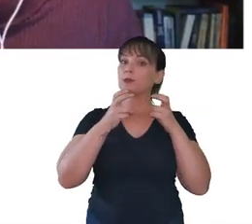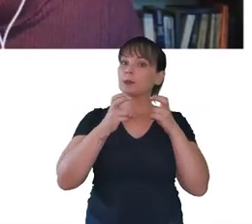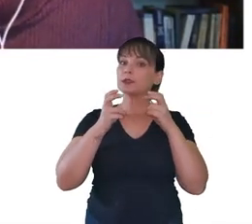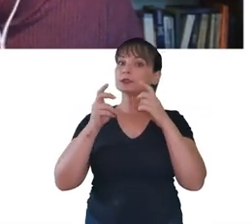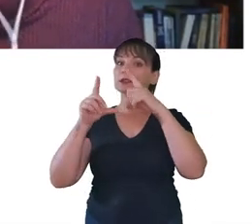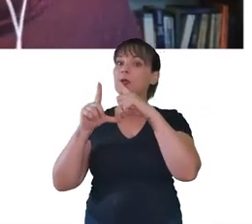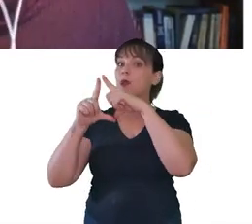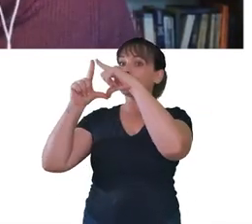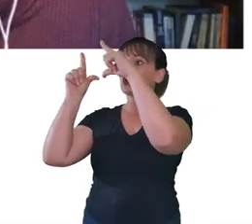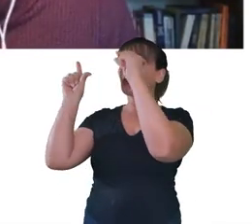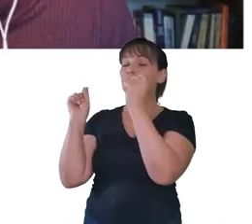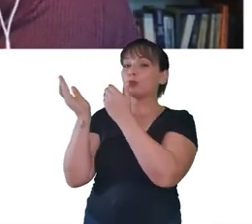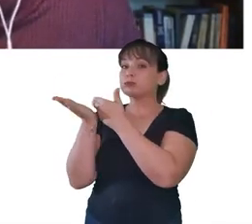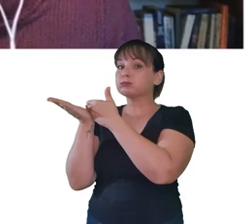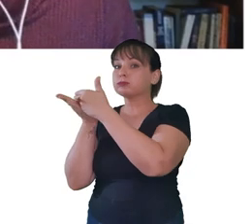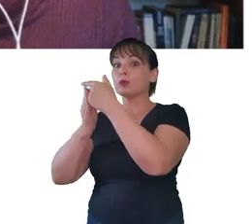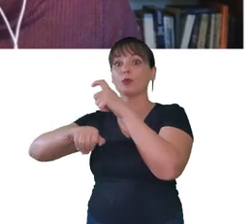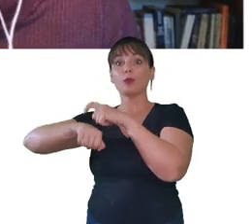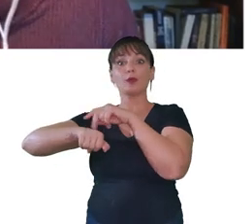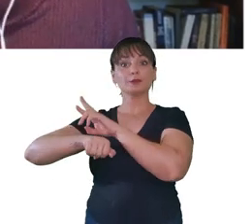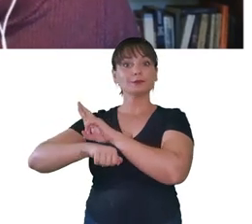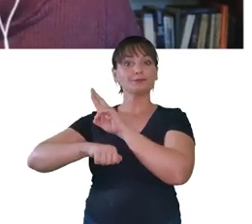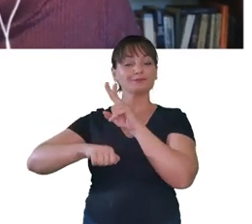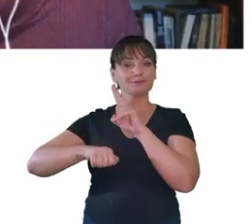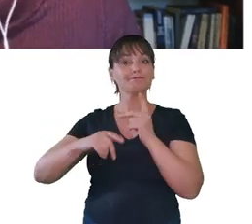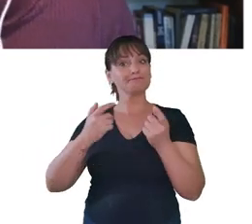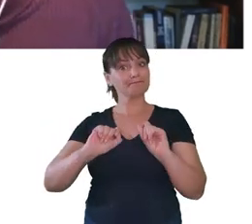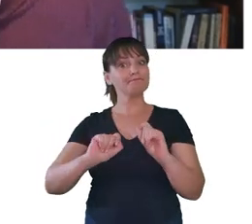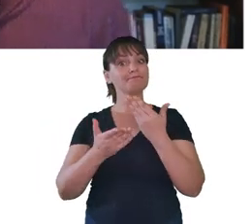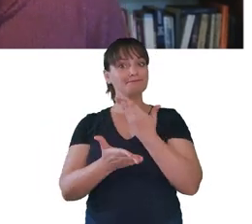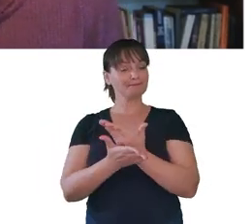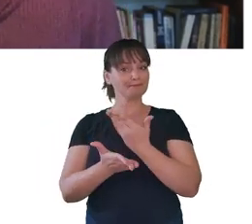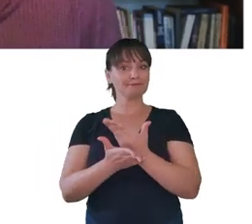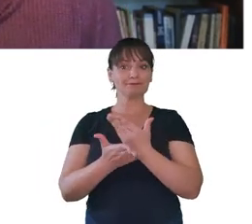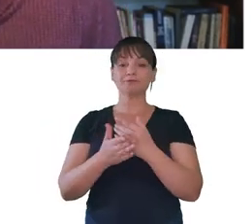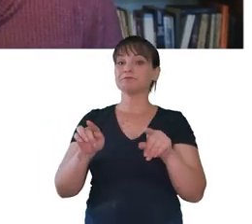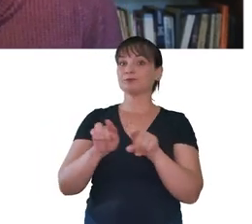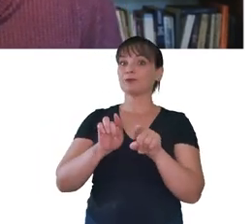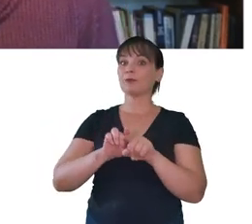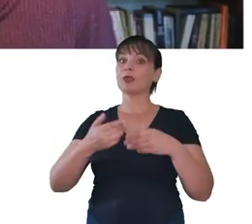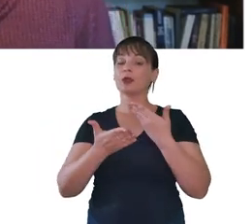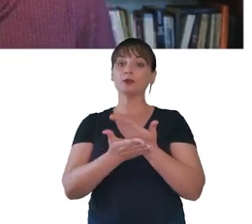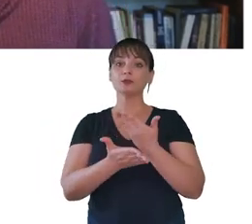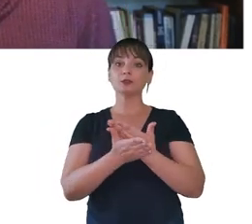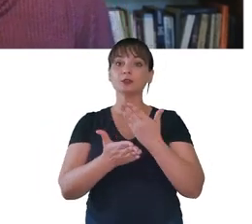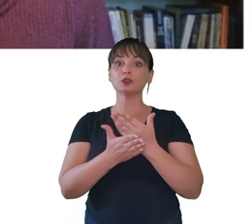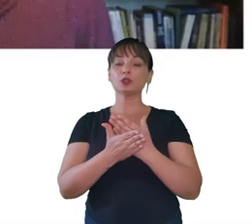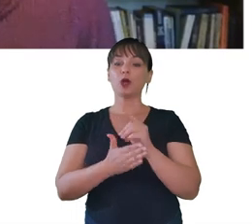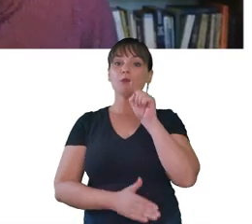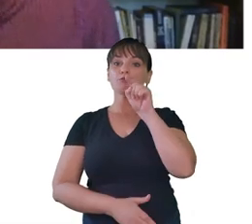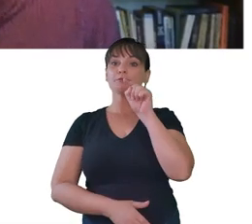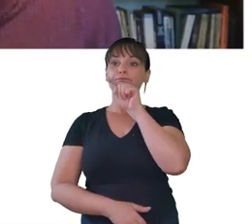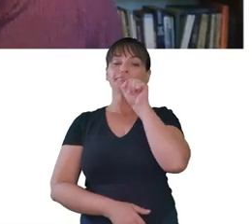num horário. Isso é uma coisa que a gente pode fazer quando estiver estudando fases da Lua, quando estiver estudando pontos cardeais, que é um